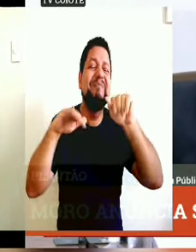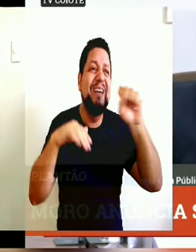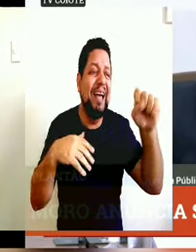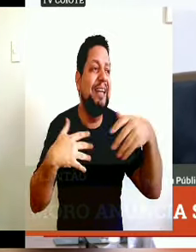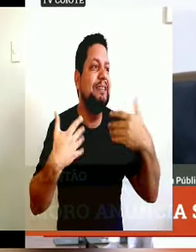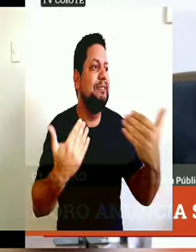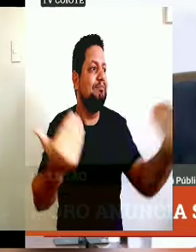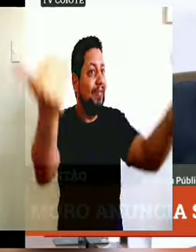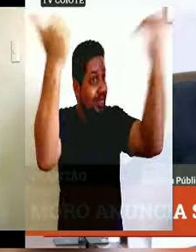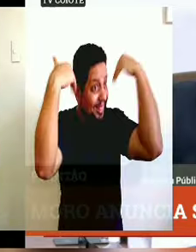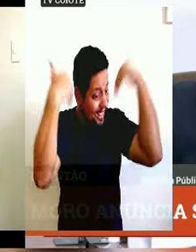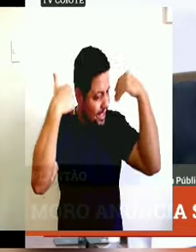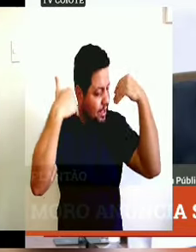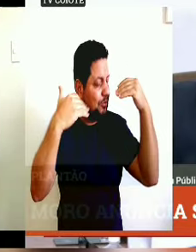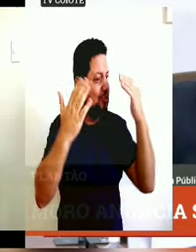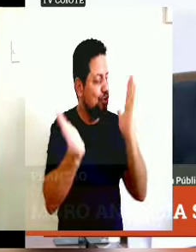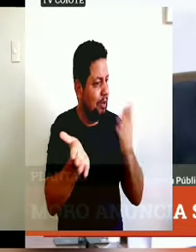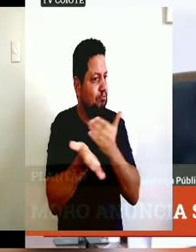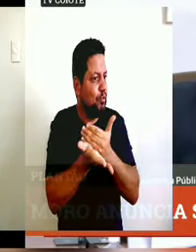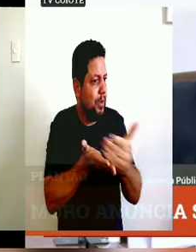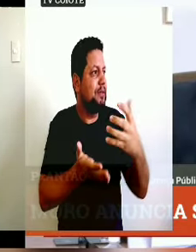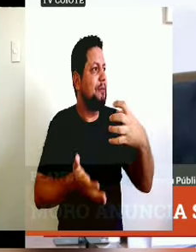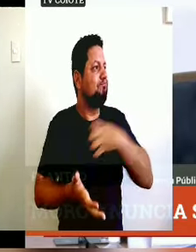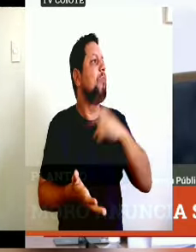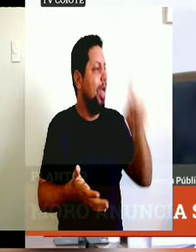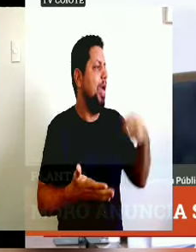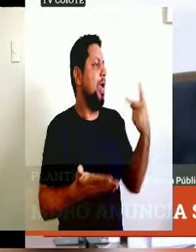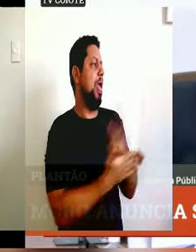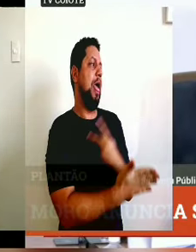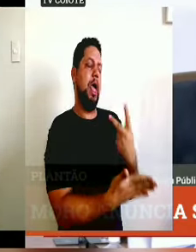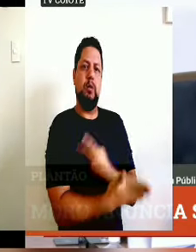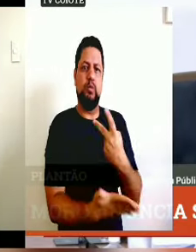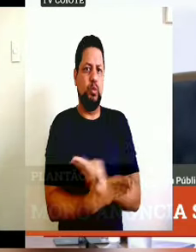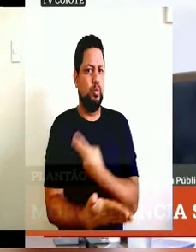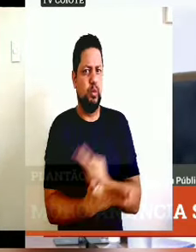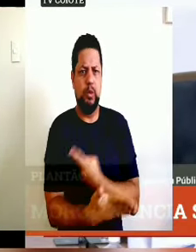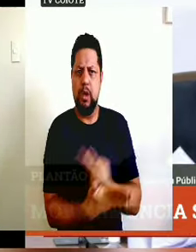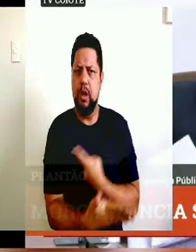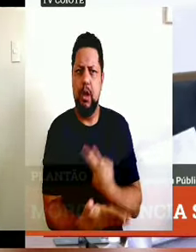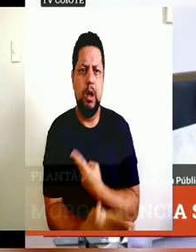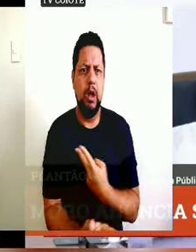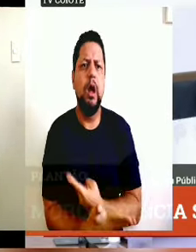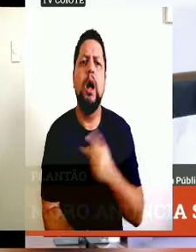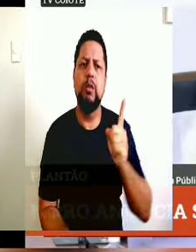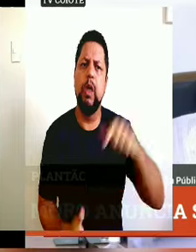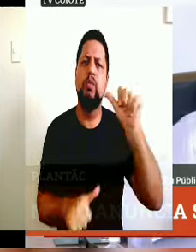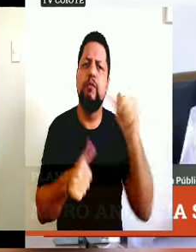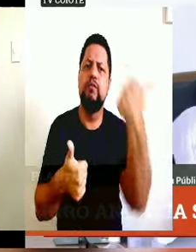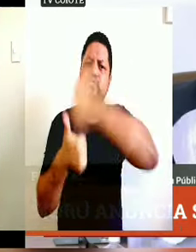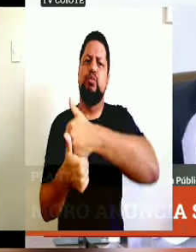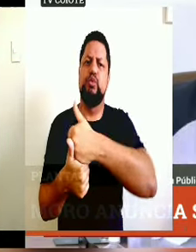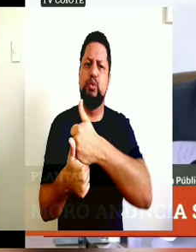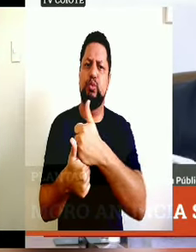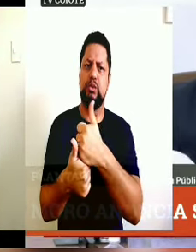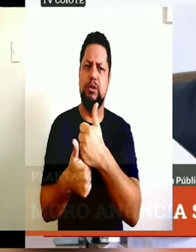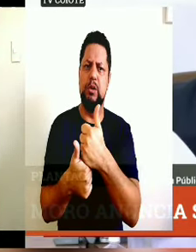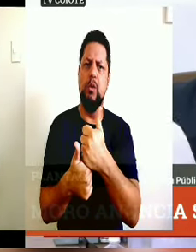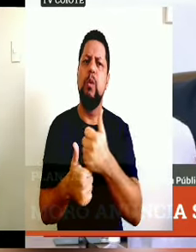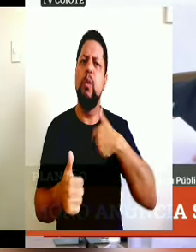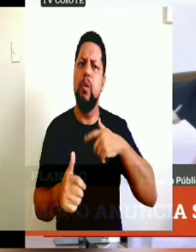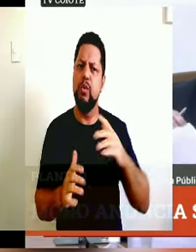sinalização de que seria um grande equívoco realizar essa substituição.